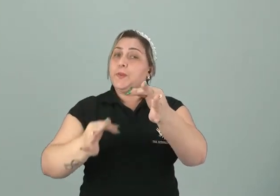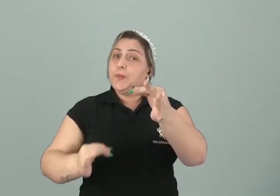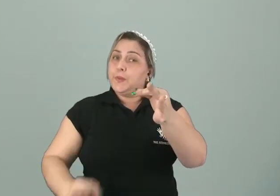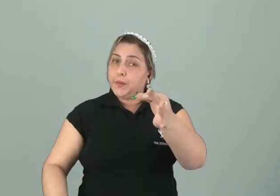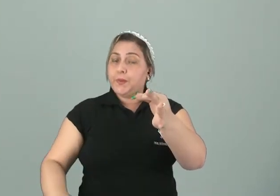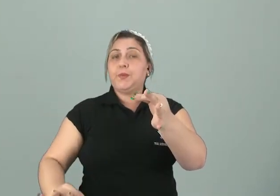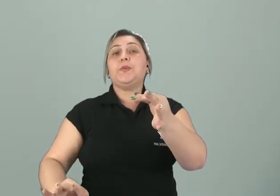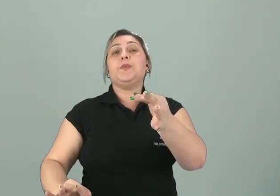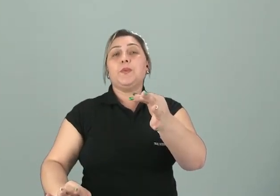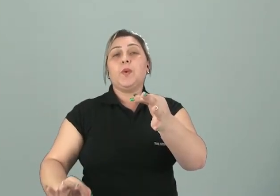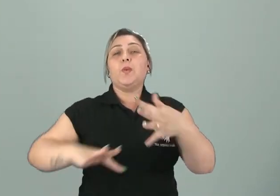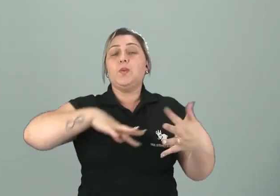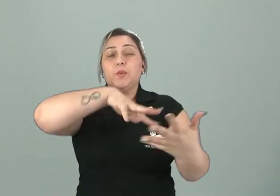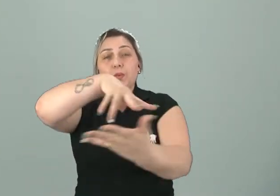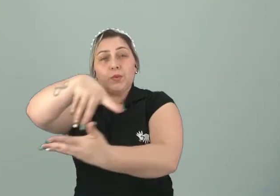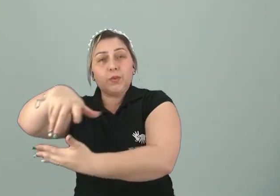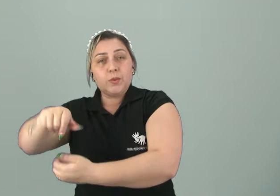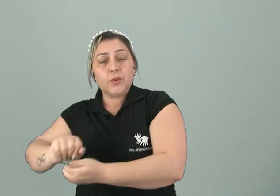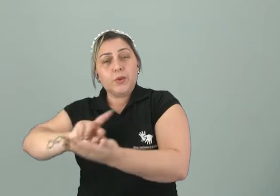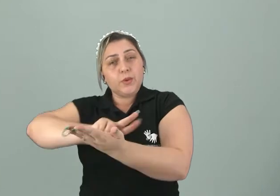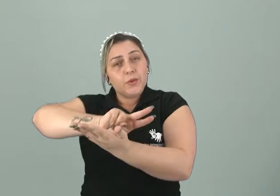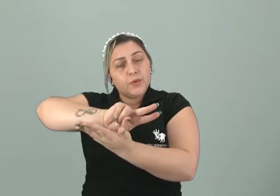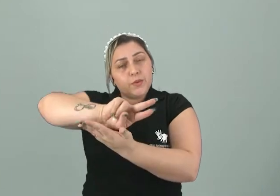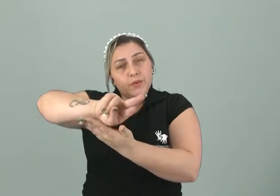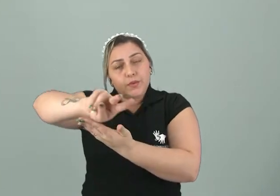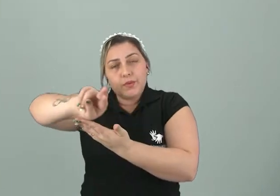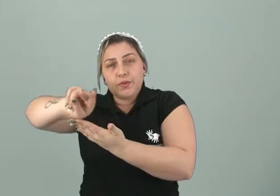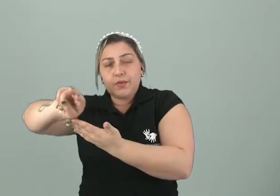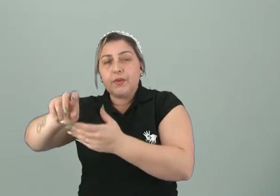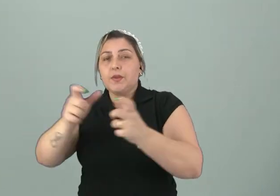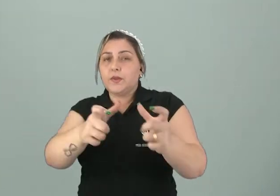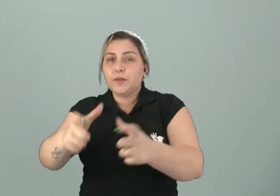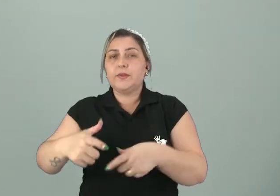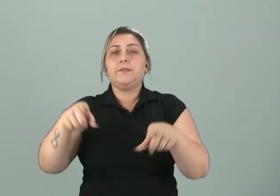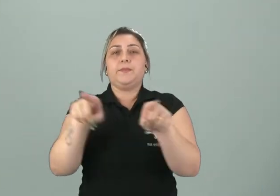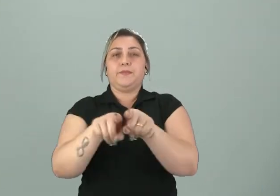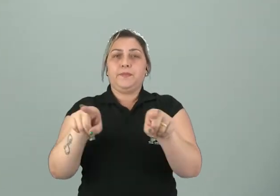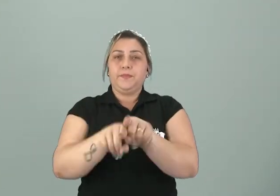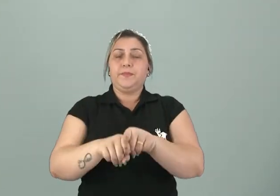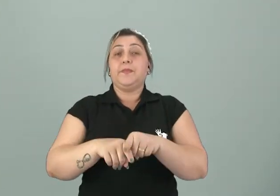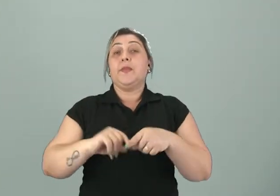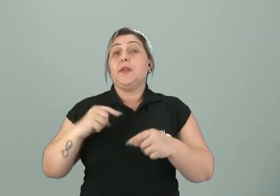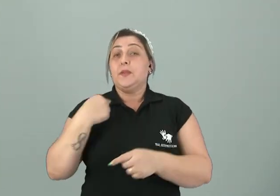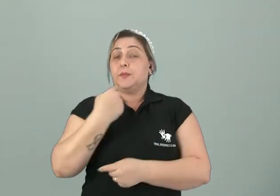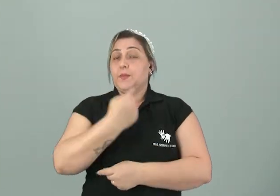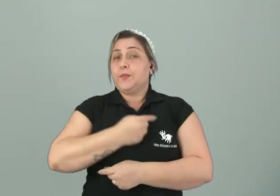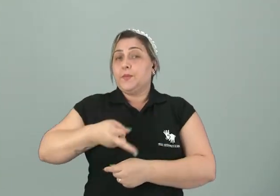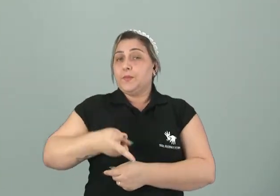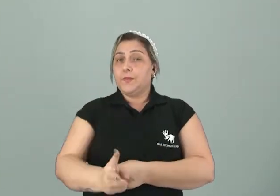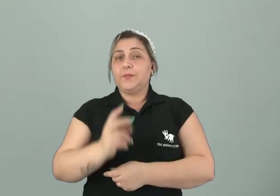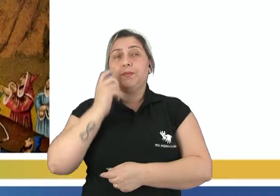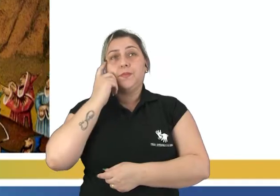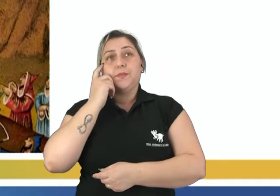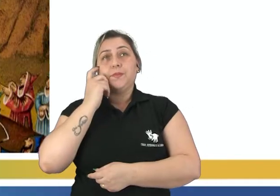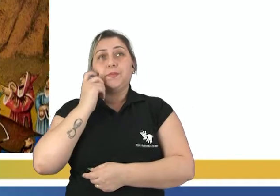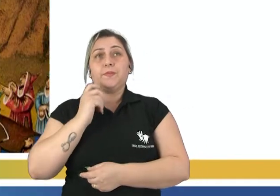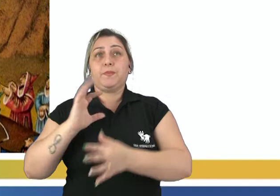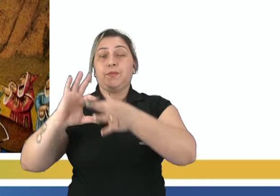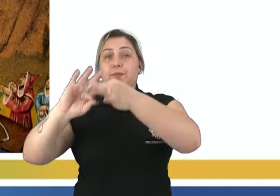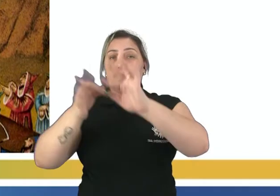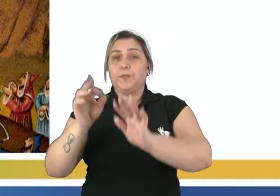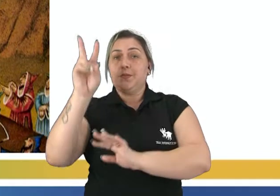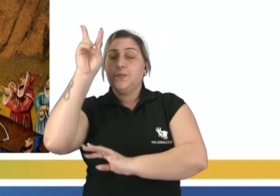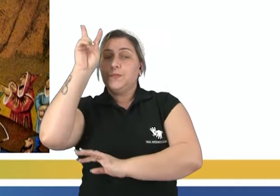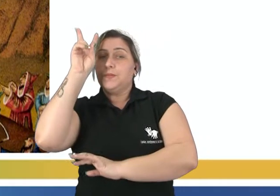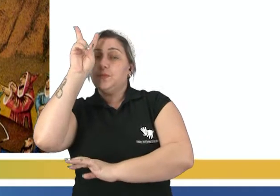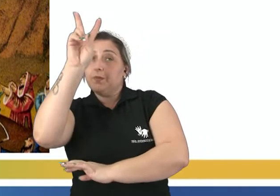o mundo, certo? Em diversos aspectos, em diversos locais também. Mas vamos lá, continuando. O contexto histórico com o